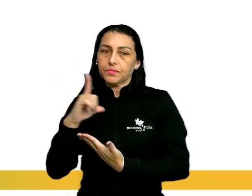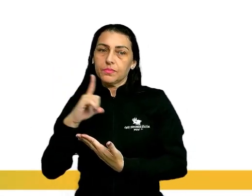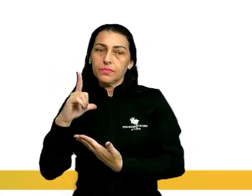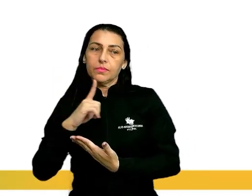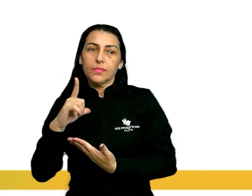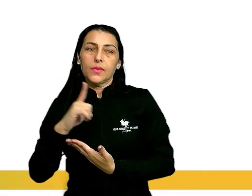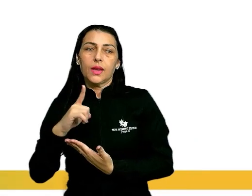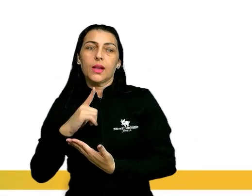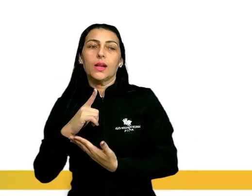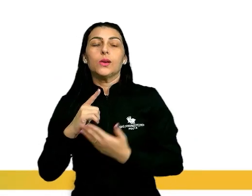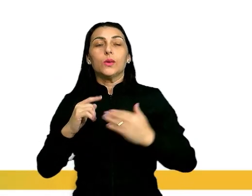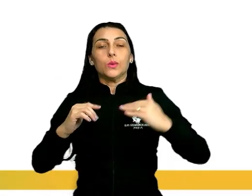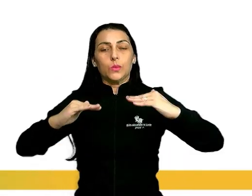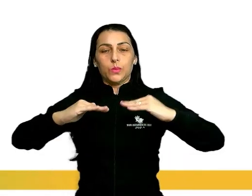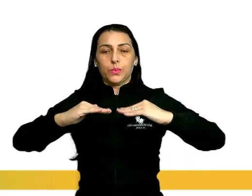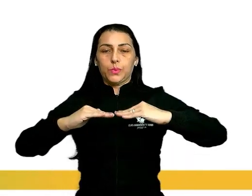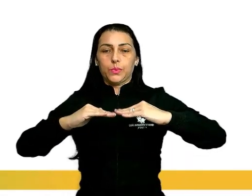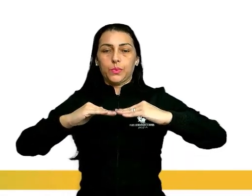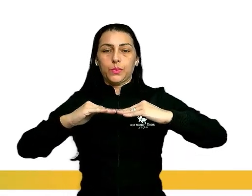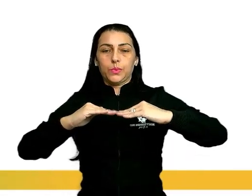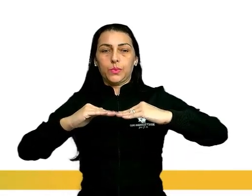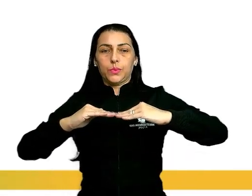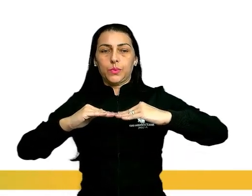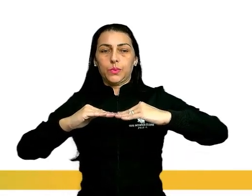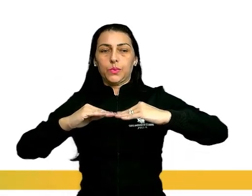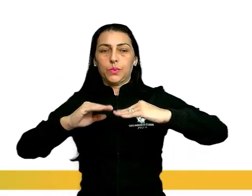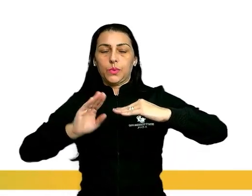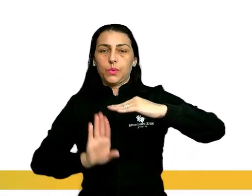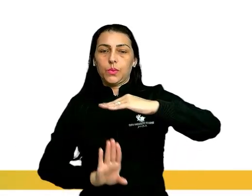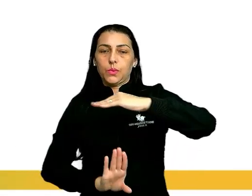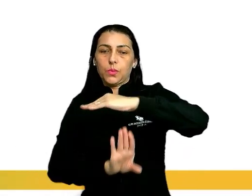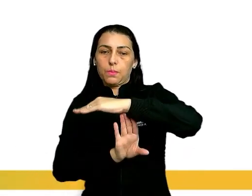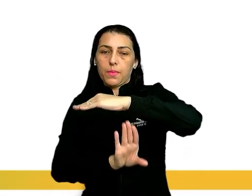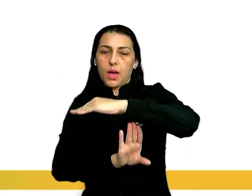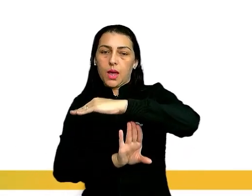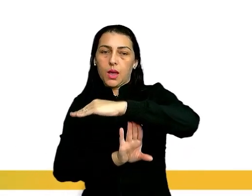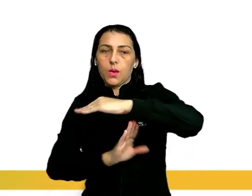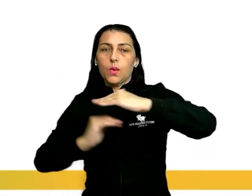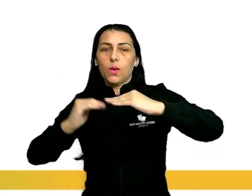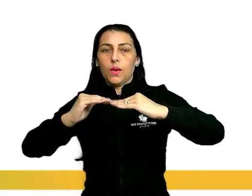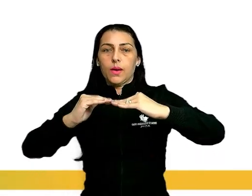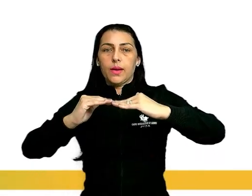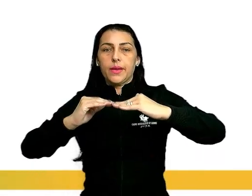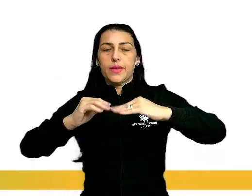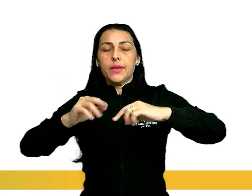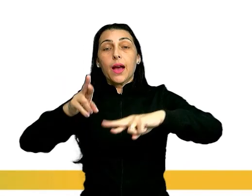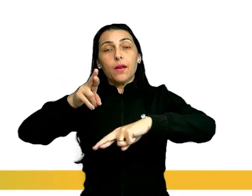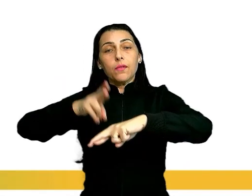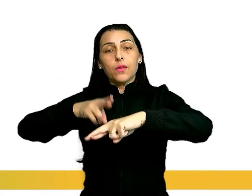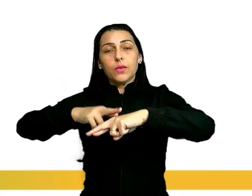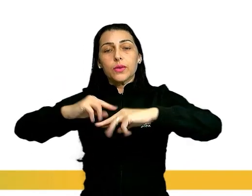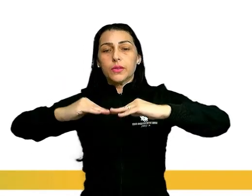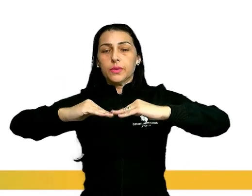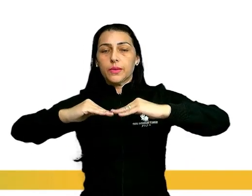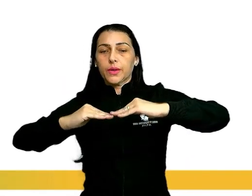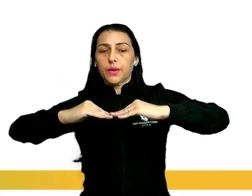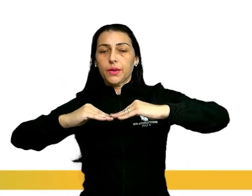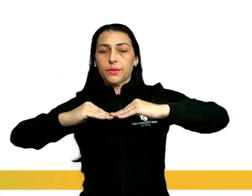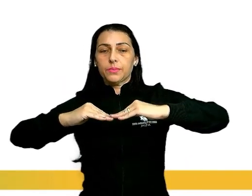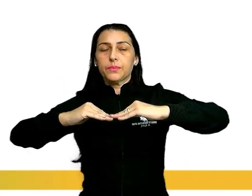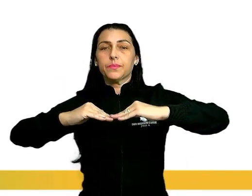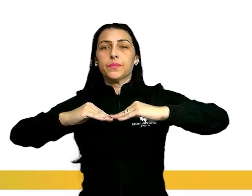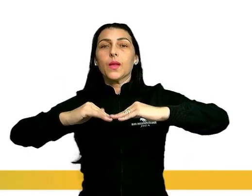força potente numa extremidade o ponto de apoio está aí quase no meio e a força resistente na outra extremidade